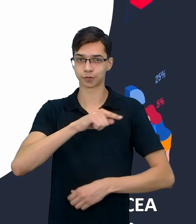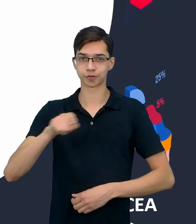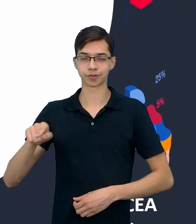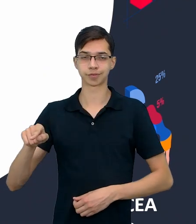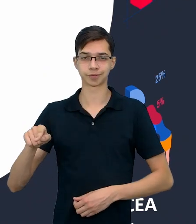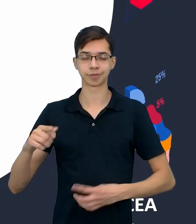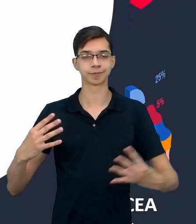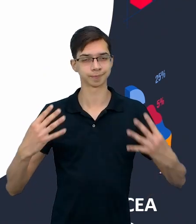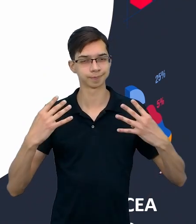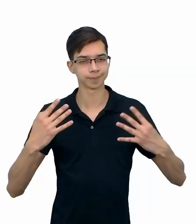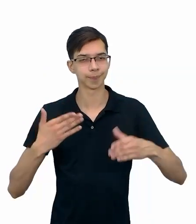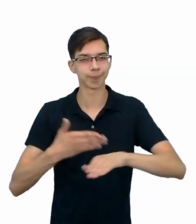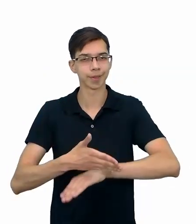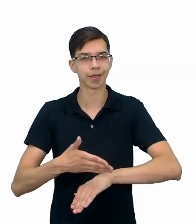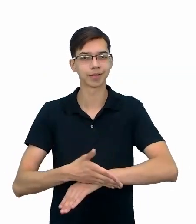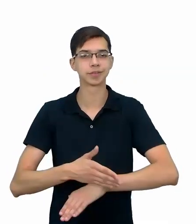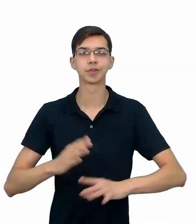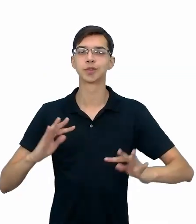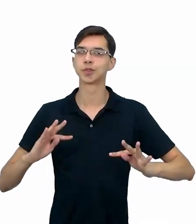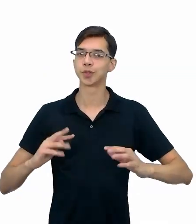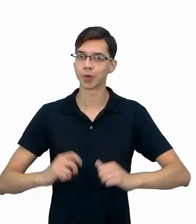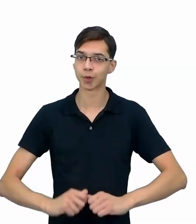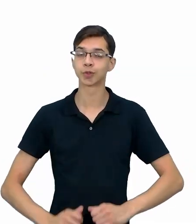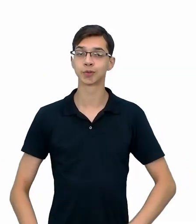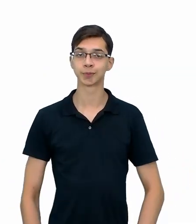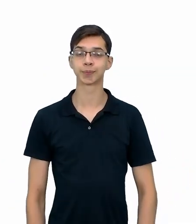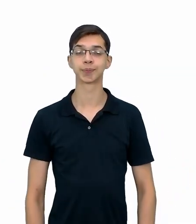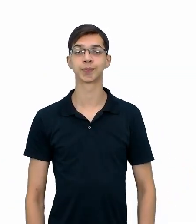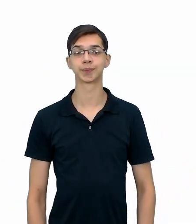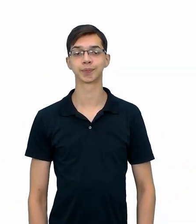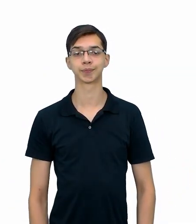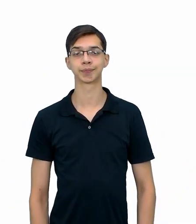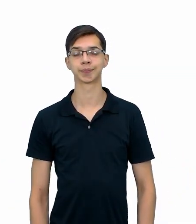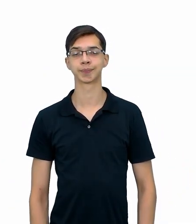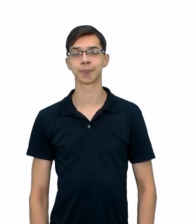todos vocês, tá? A colaboração na nossa formação